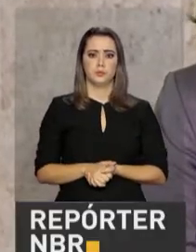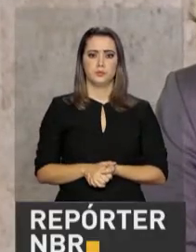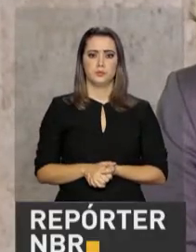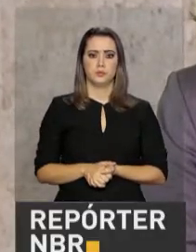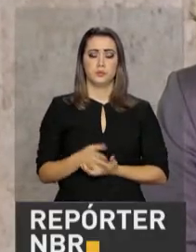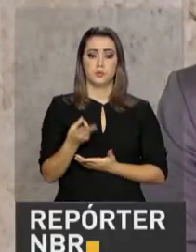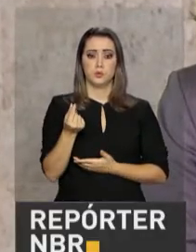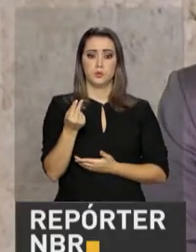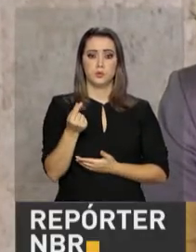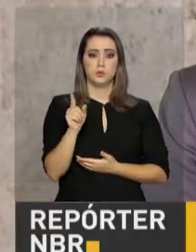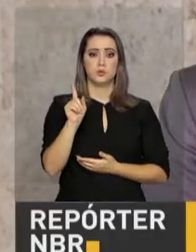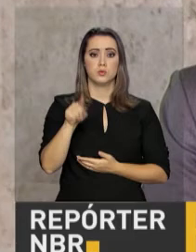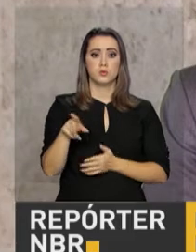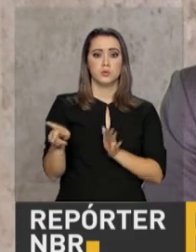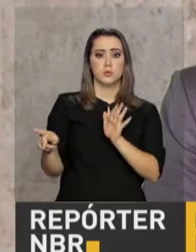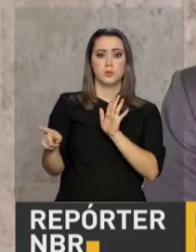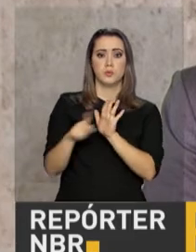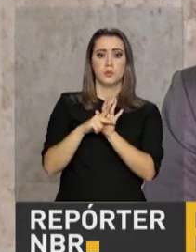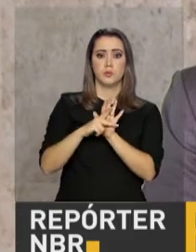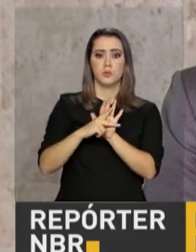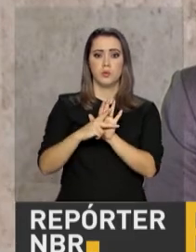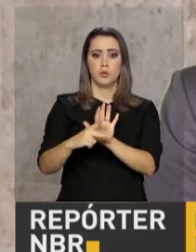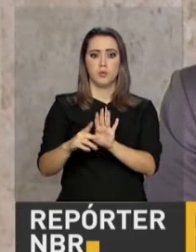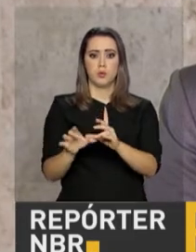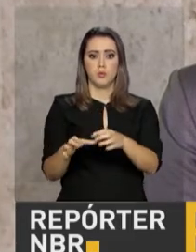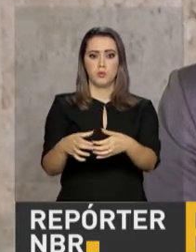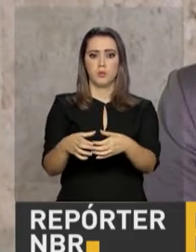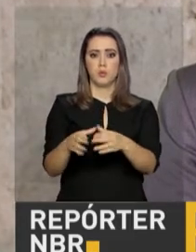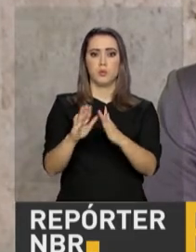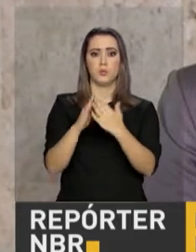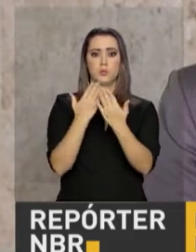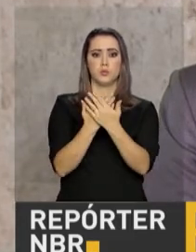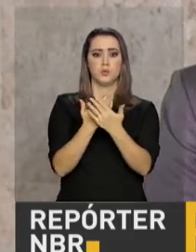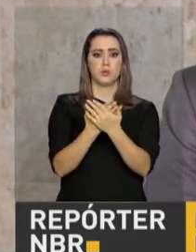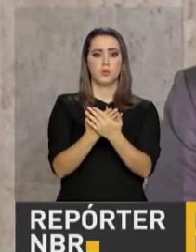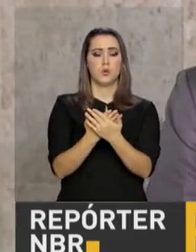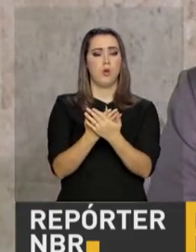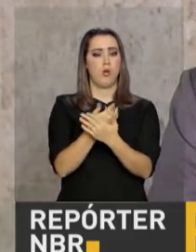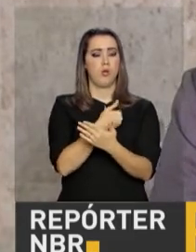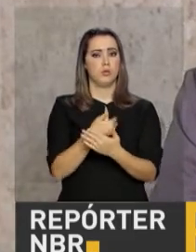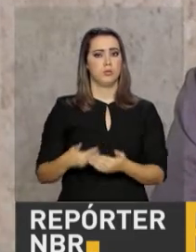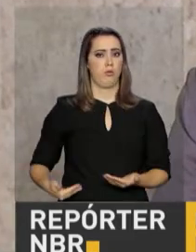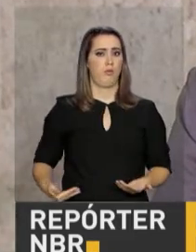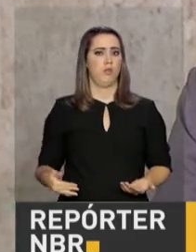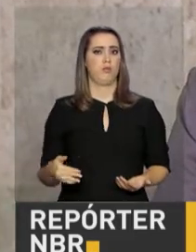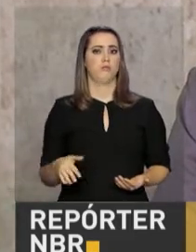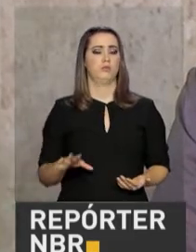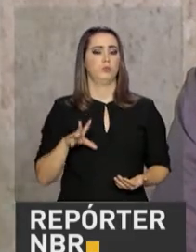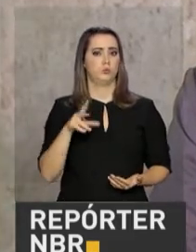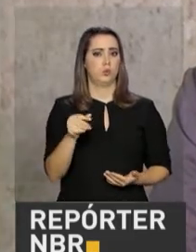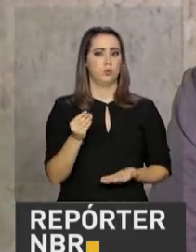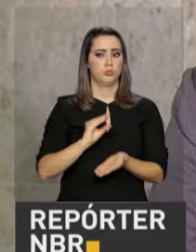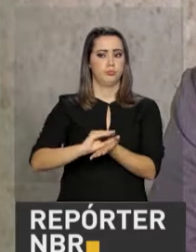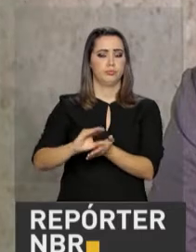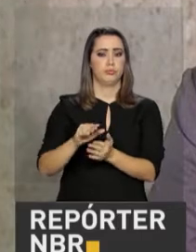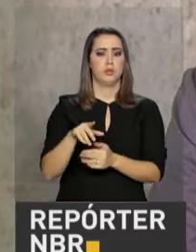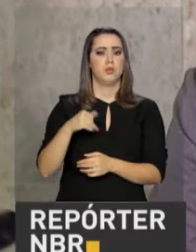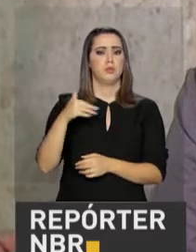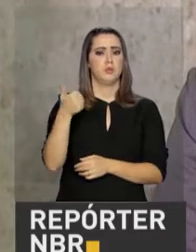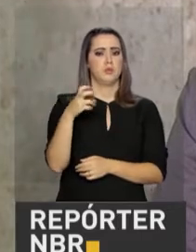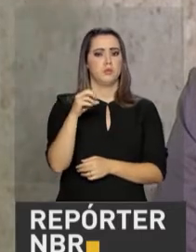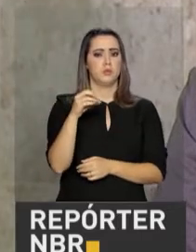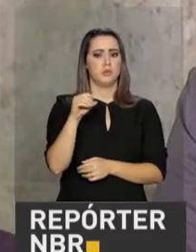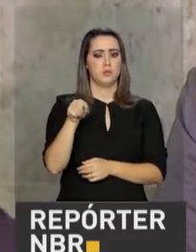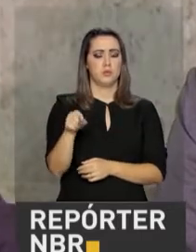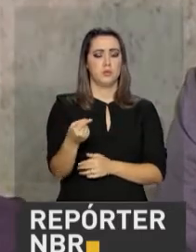Esses recursos irão todos para a rede pública de educação. O Rio tem mais de 1.500 escolas